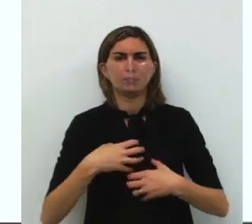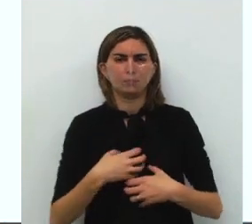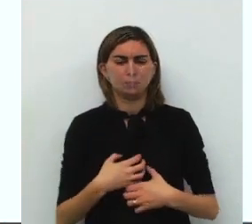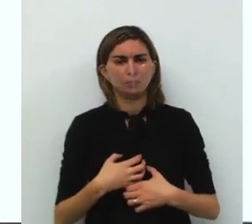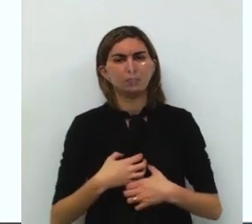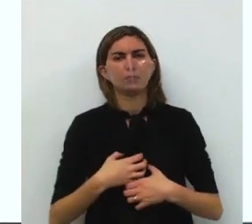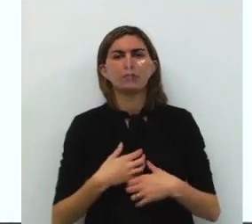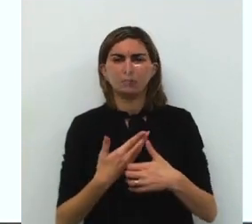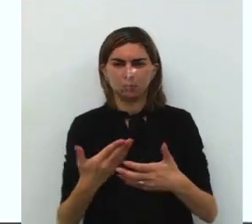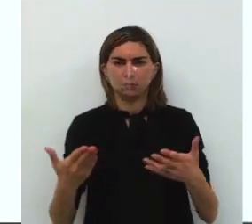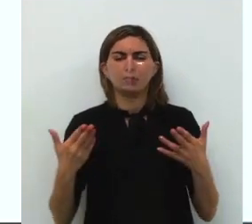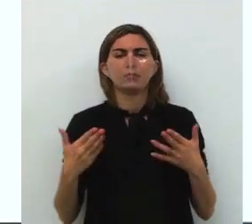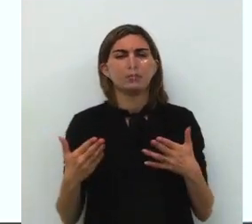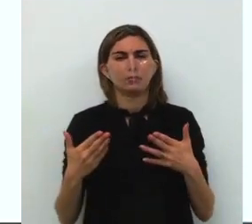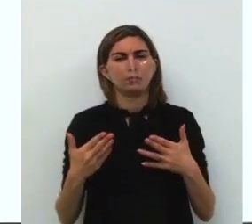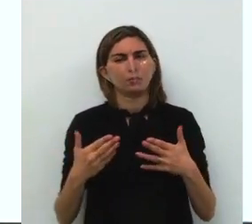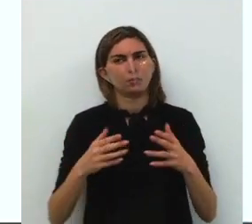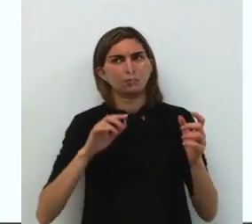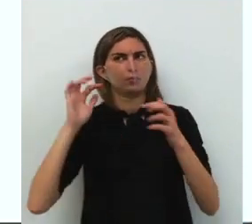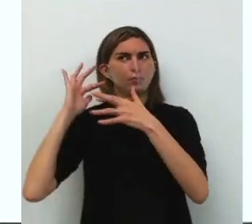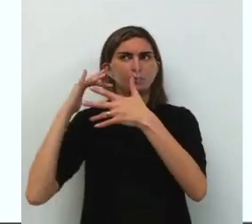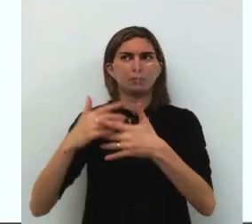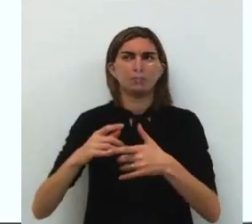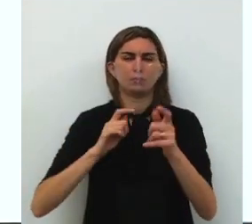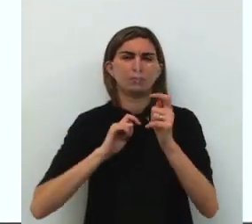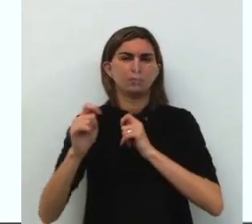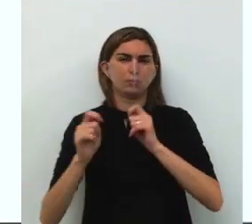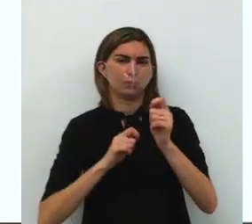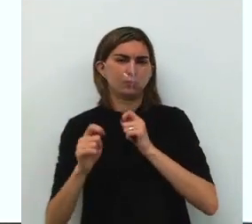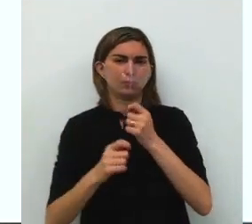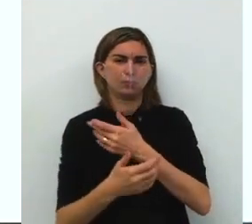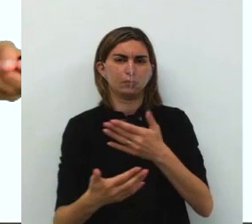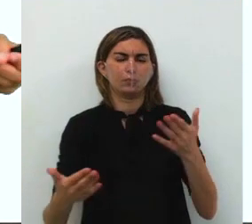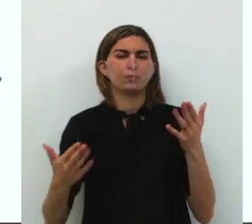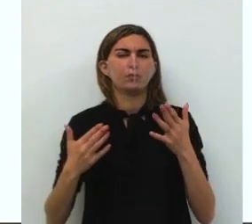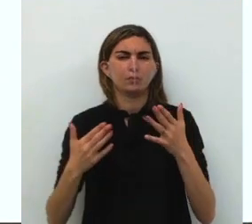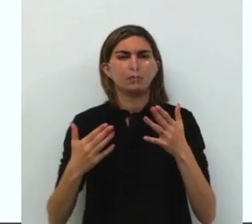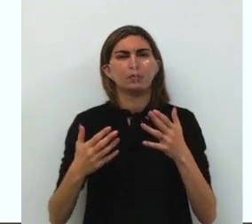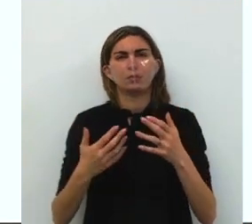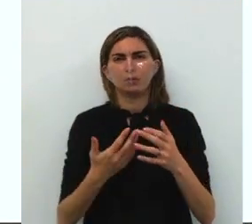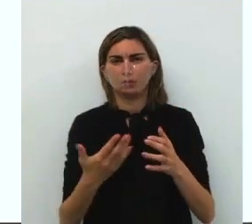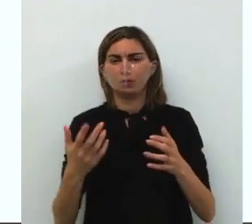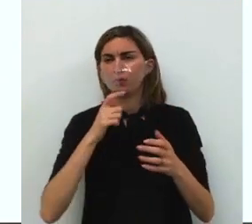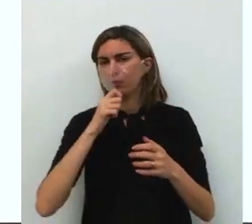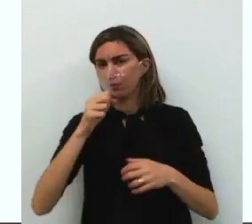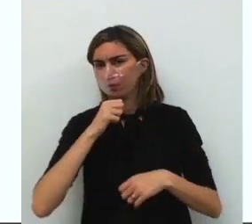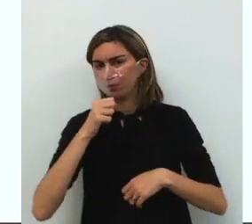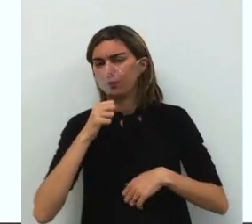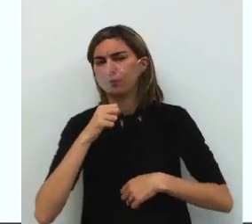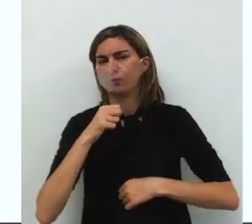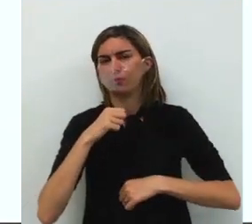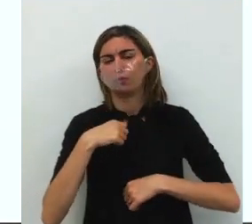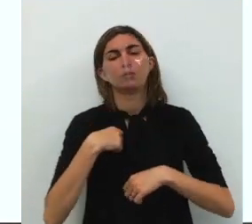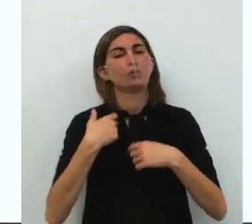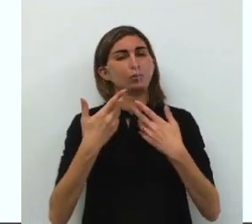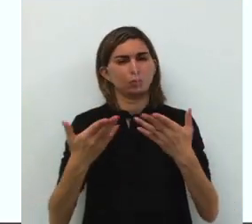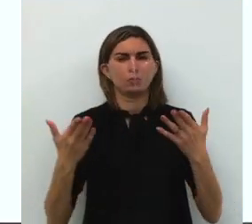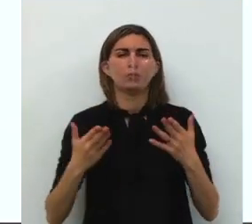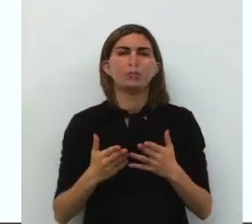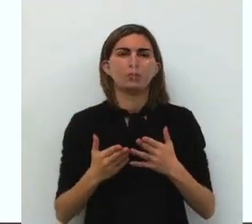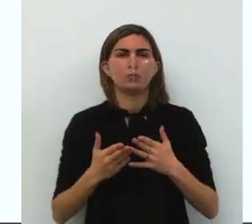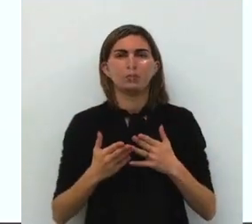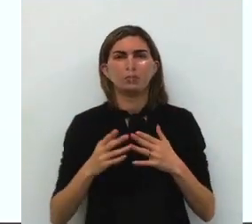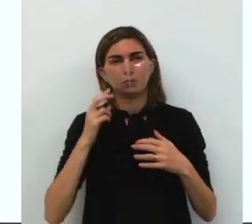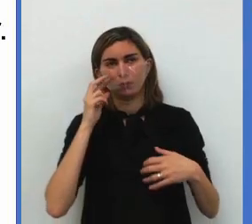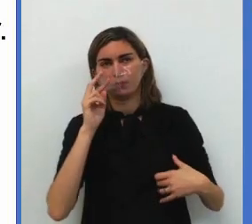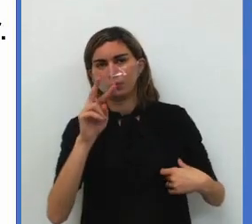sentir um grande o quê? Um repórter, um entrevistador, que você vai se ver o quê? Com o microfone na mão e o